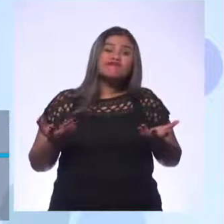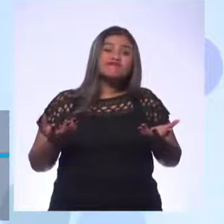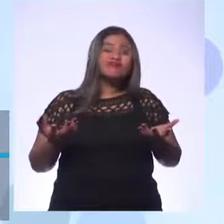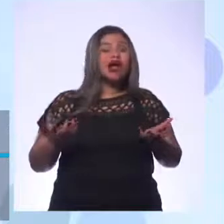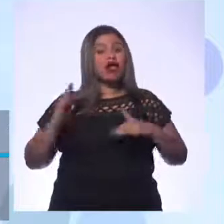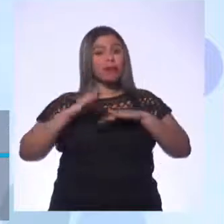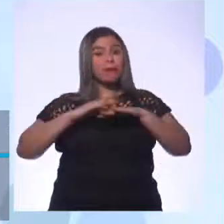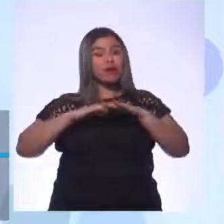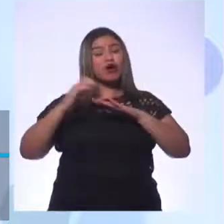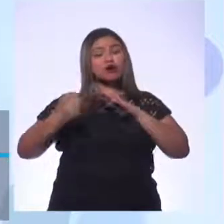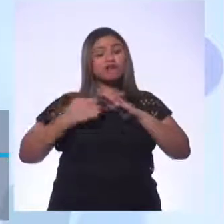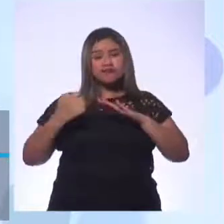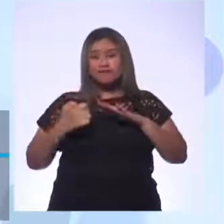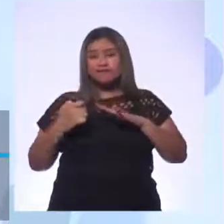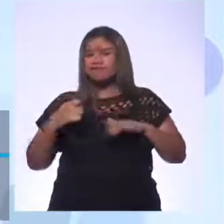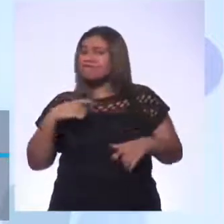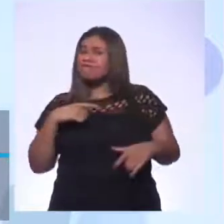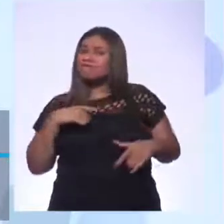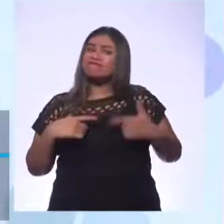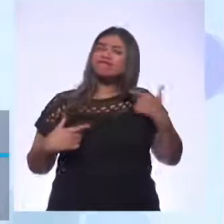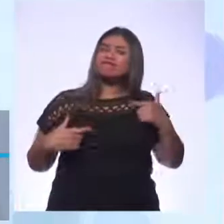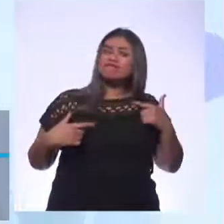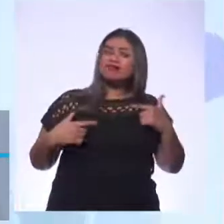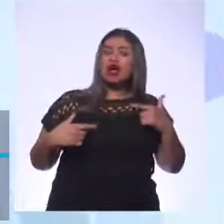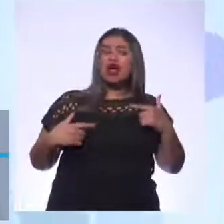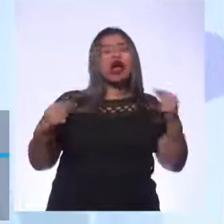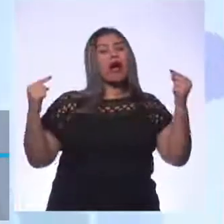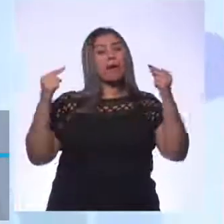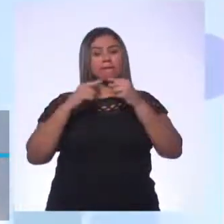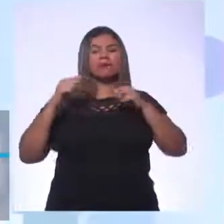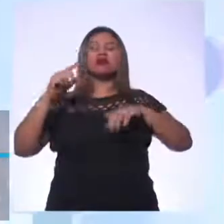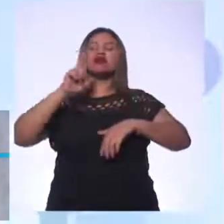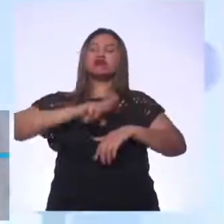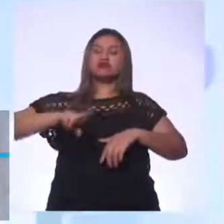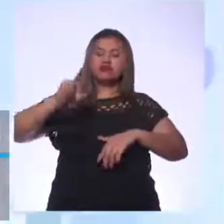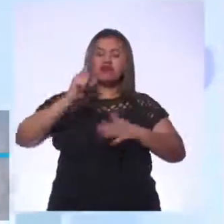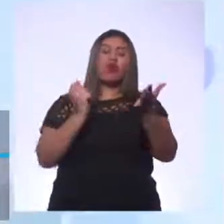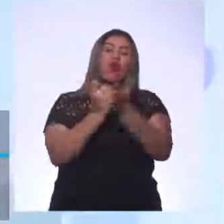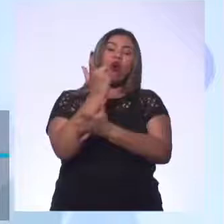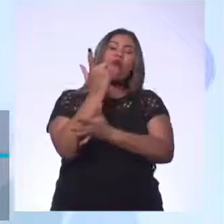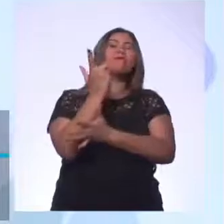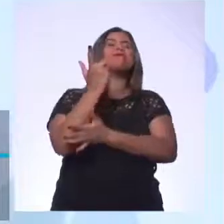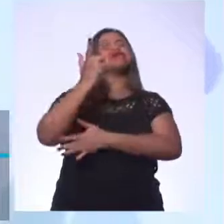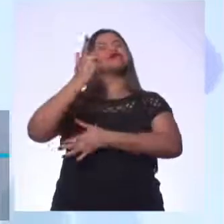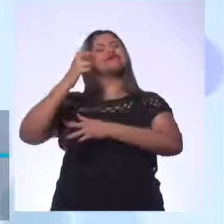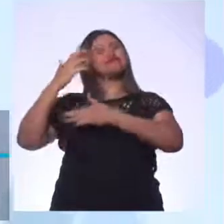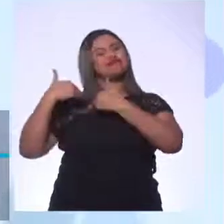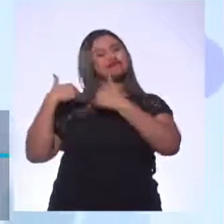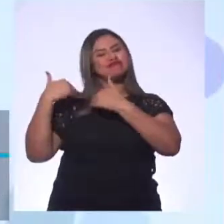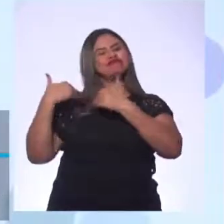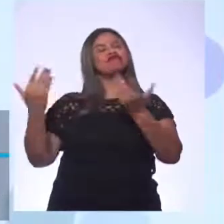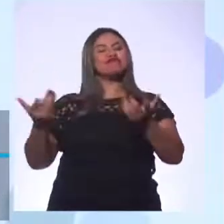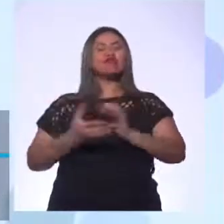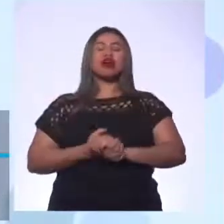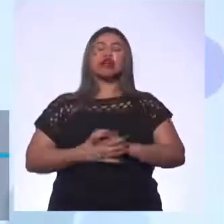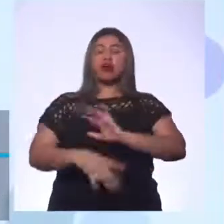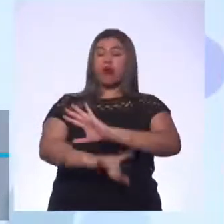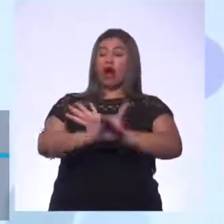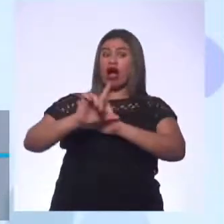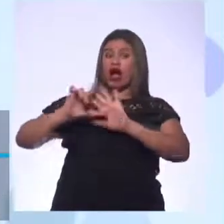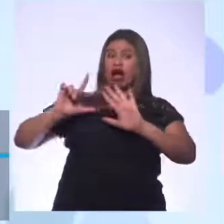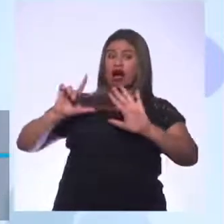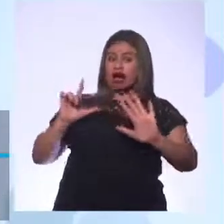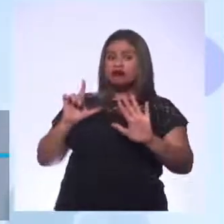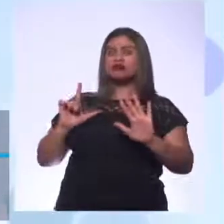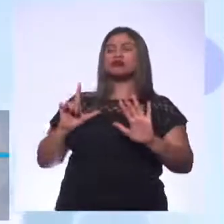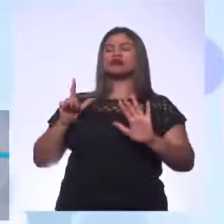empresa? Isso é consumo responsável também. Tá? Então é assim, antes de eu consumir, porque